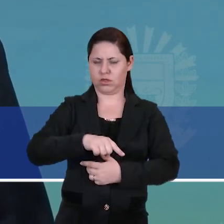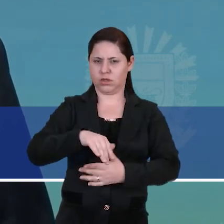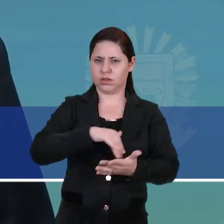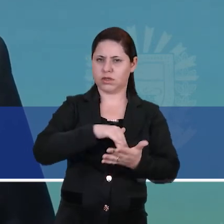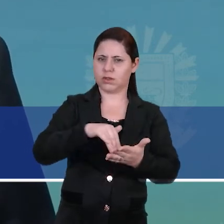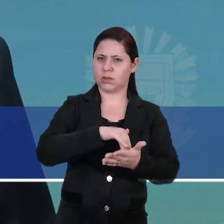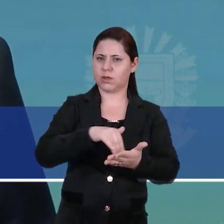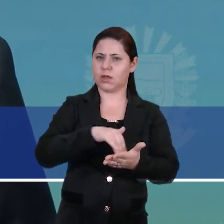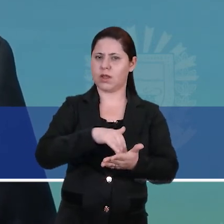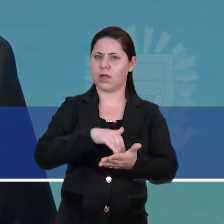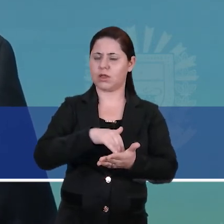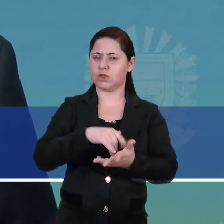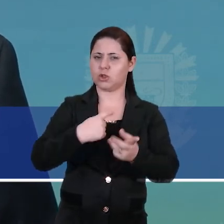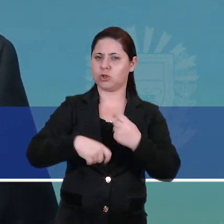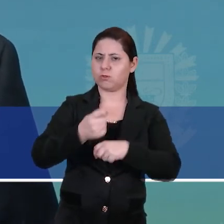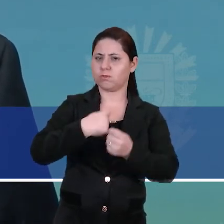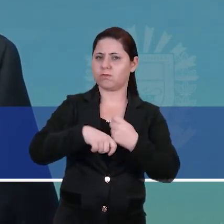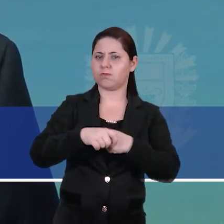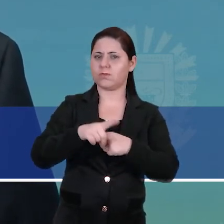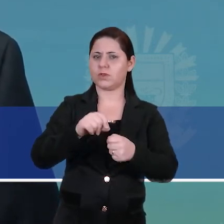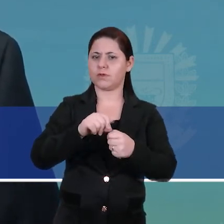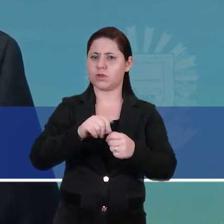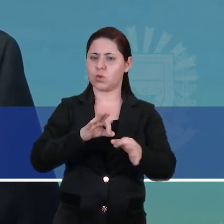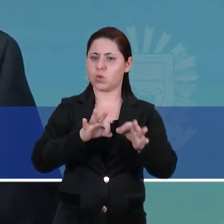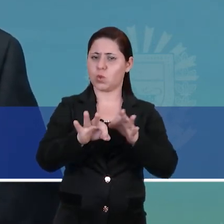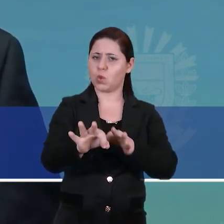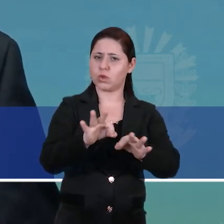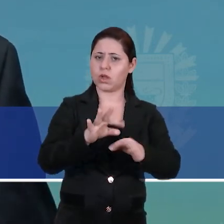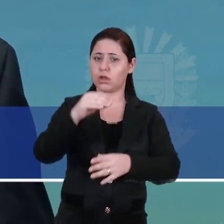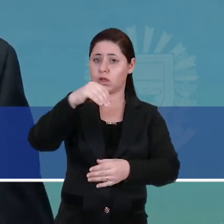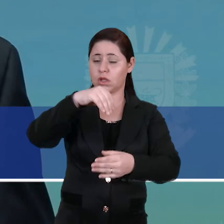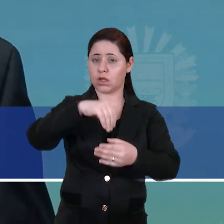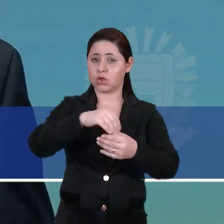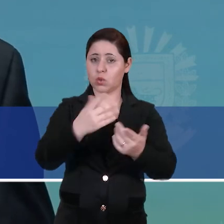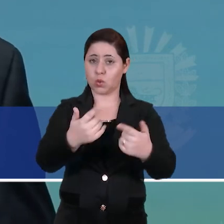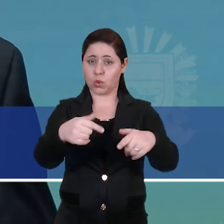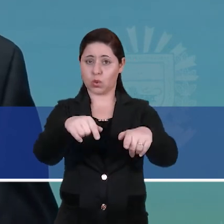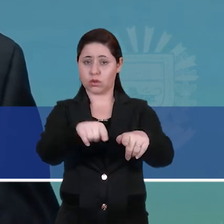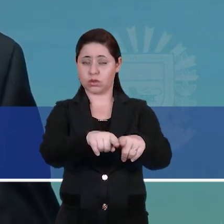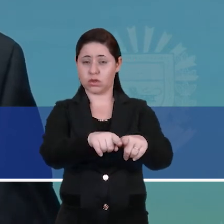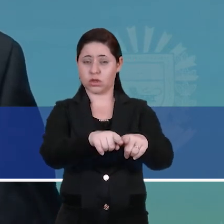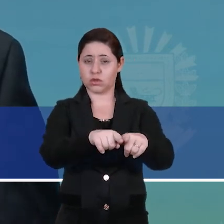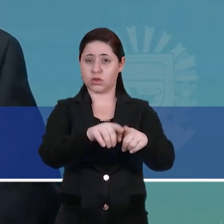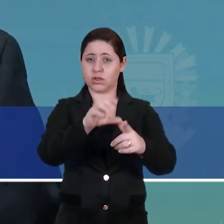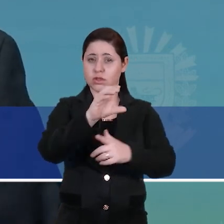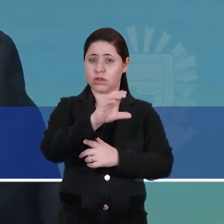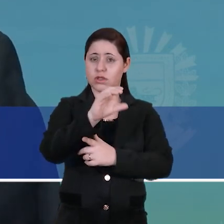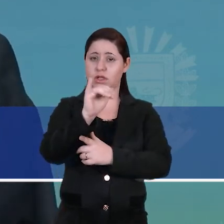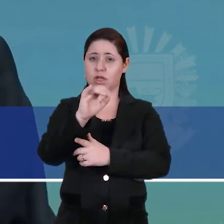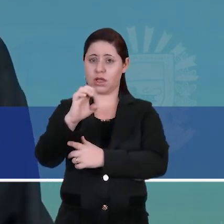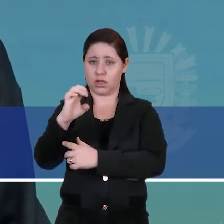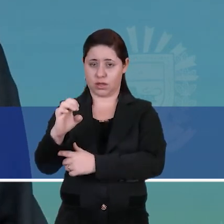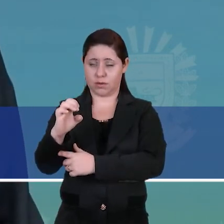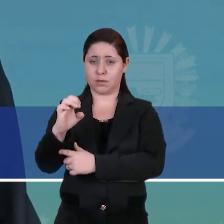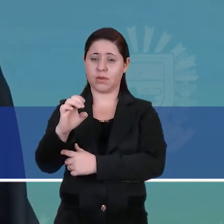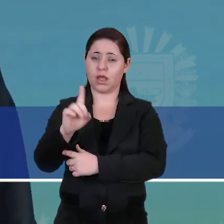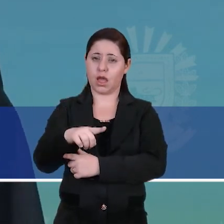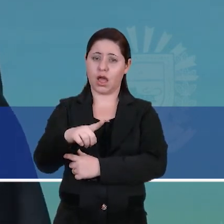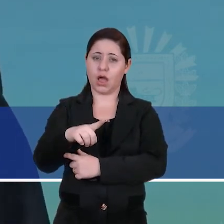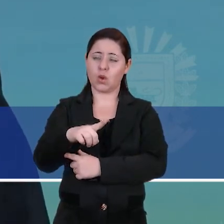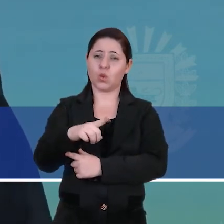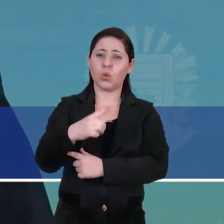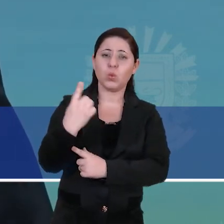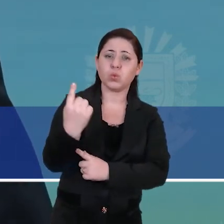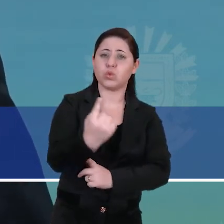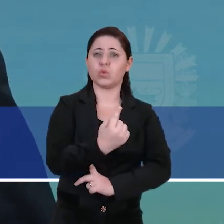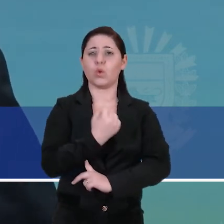a nossa secretária de Recursos Humanos proceda dentro do nosso convênio com o Centro de Integração Empresa-Escola, que